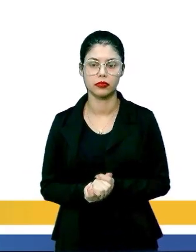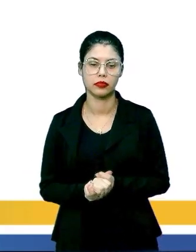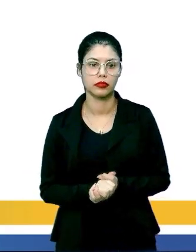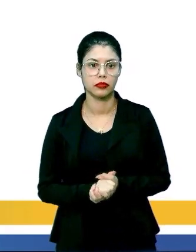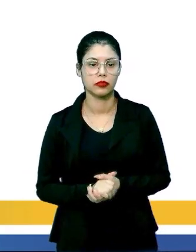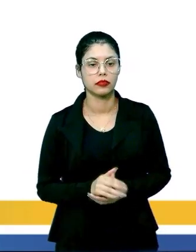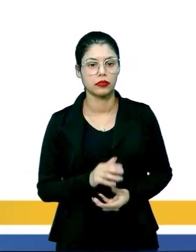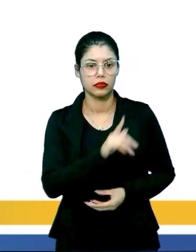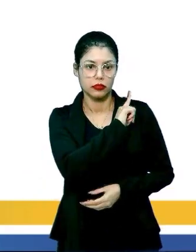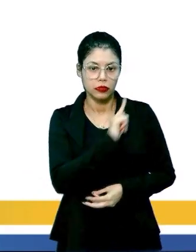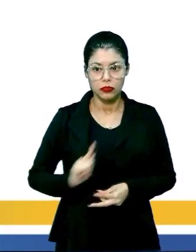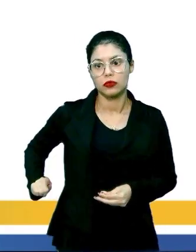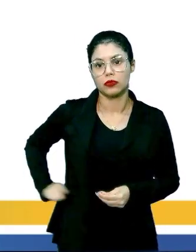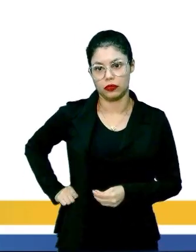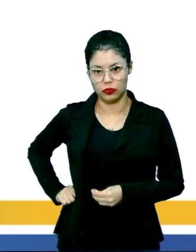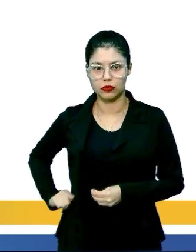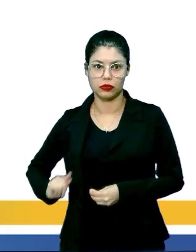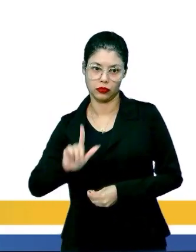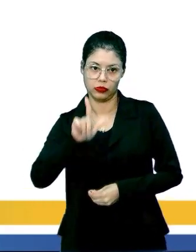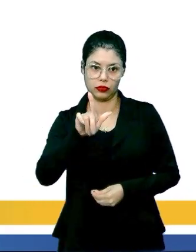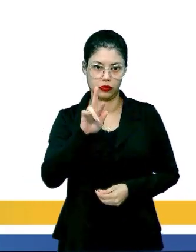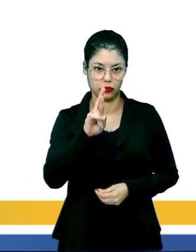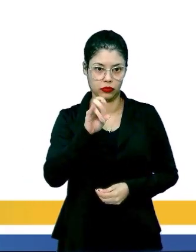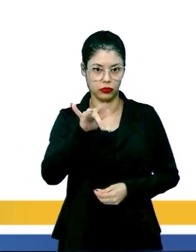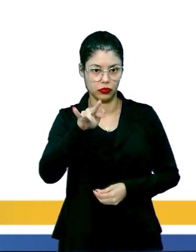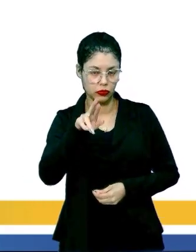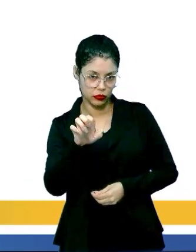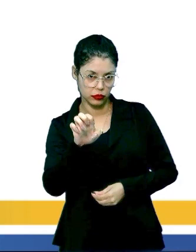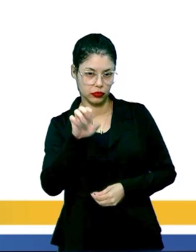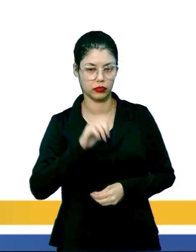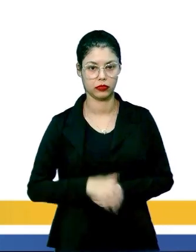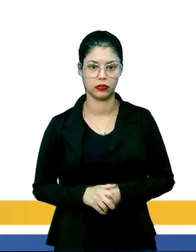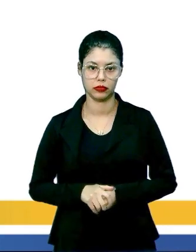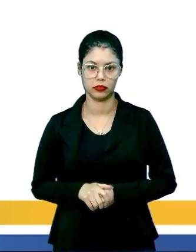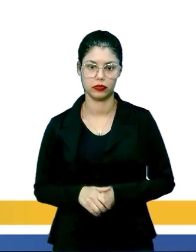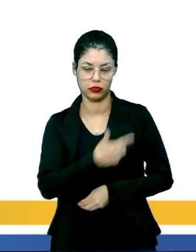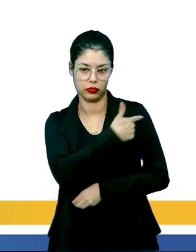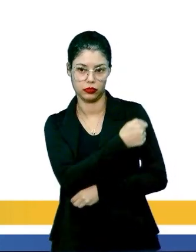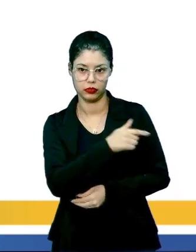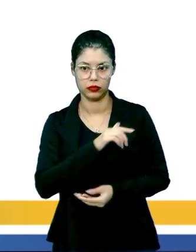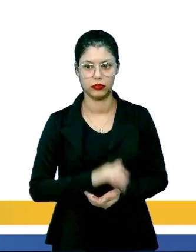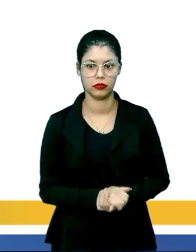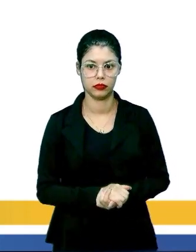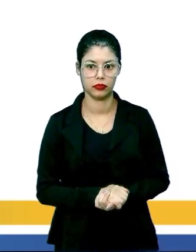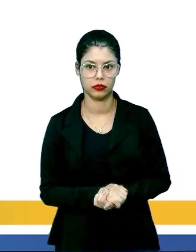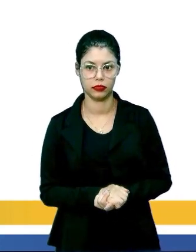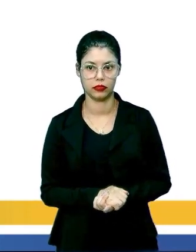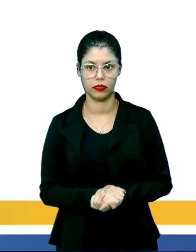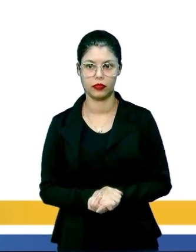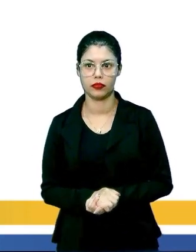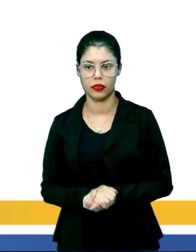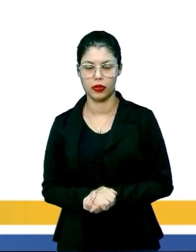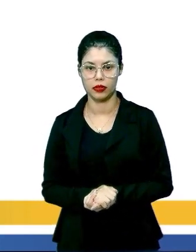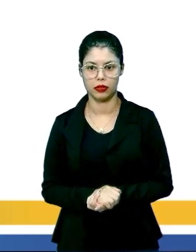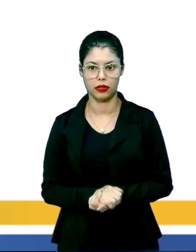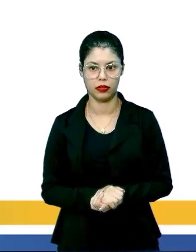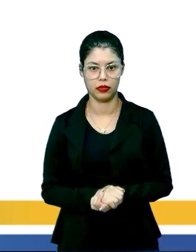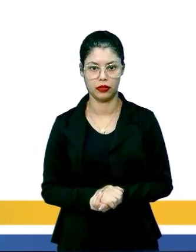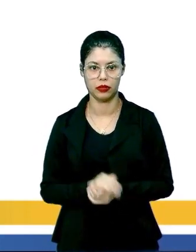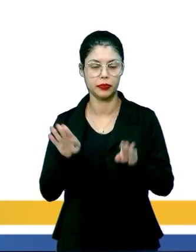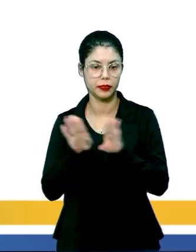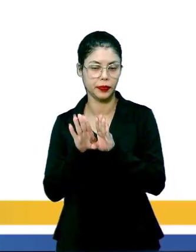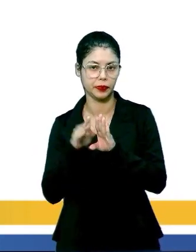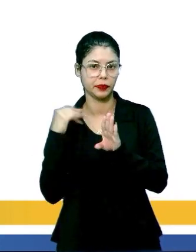desenvolveu esse sanitarista, essa campanha de vacinação no Rio de Janeiro,